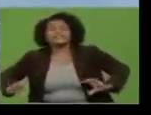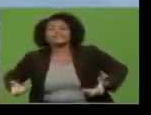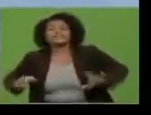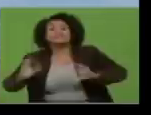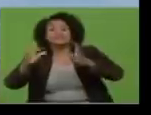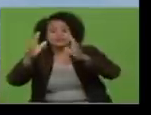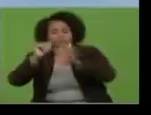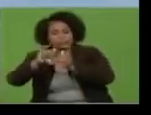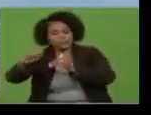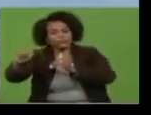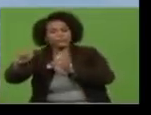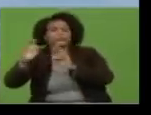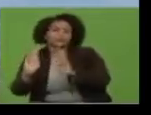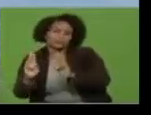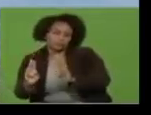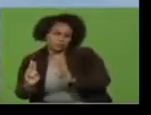curso normal.